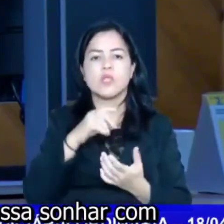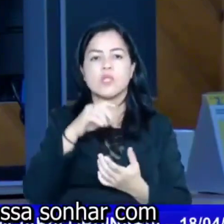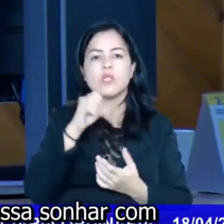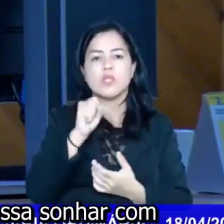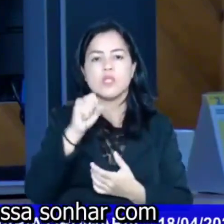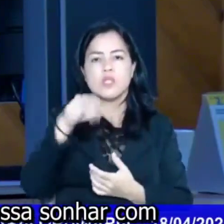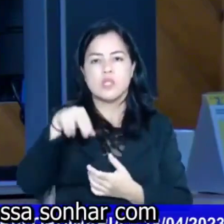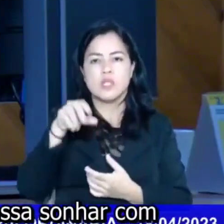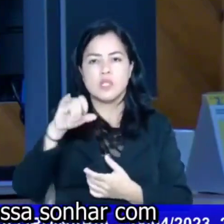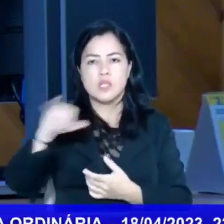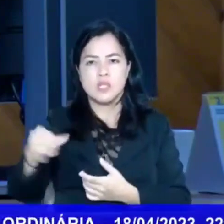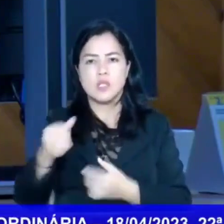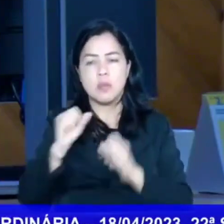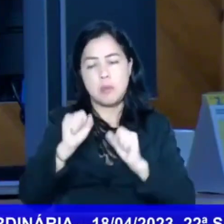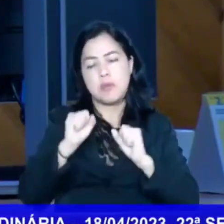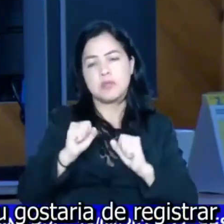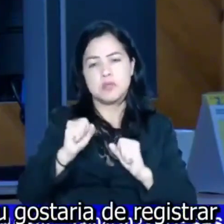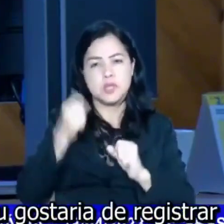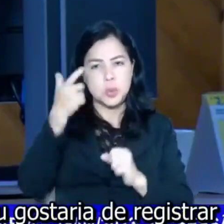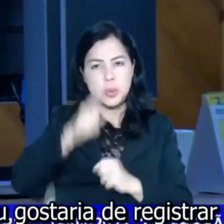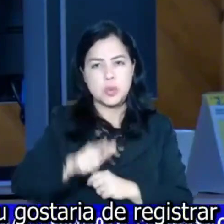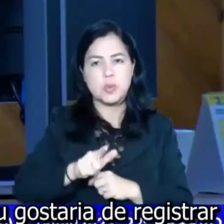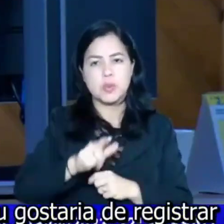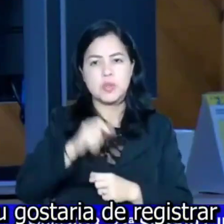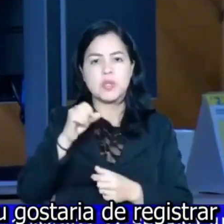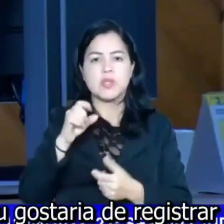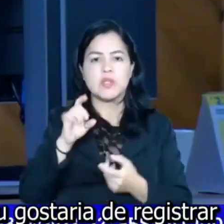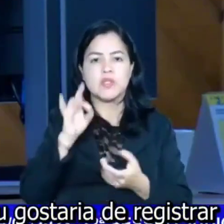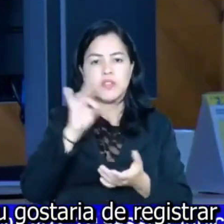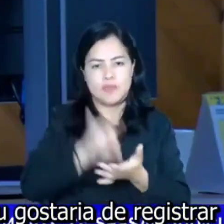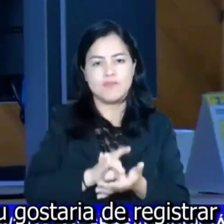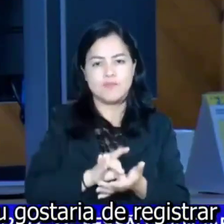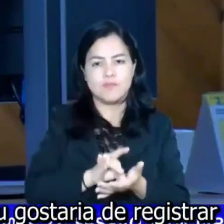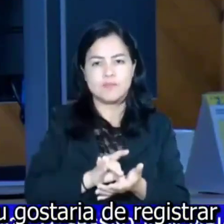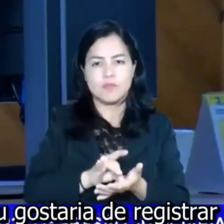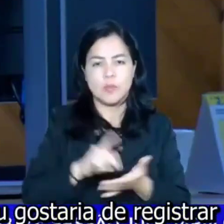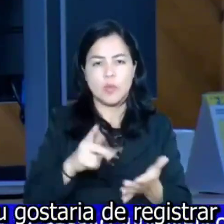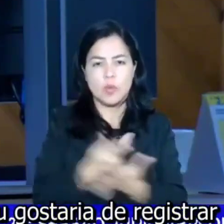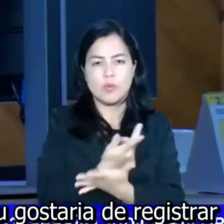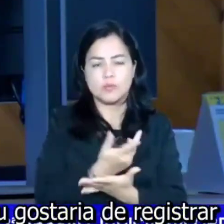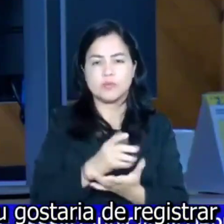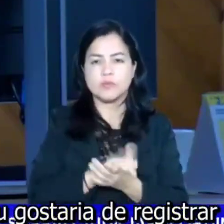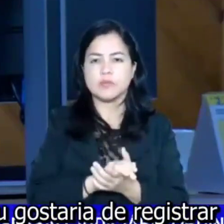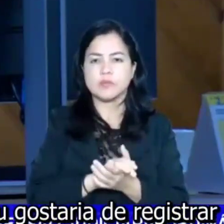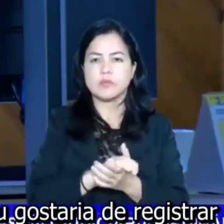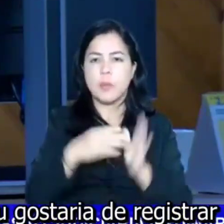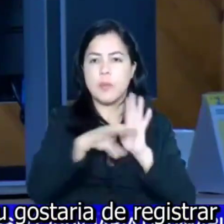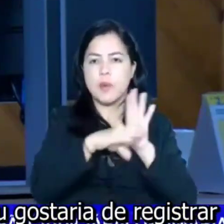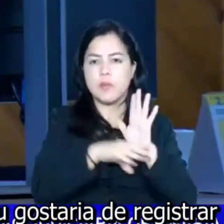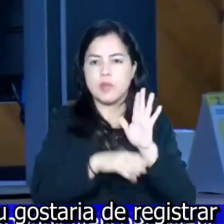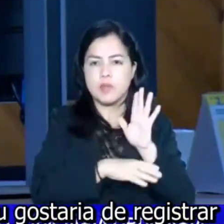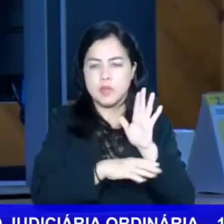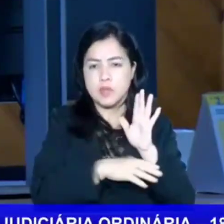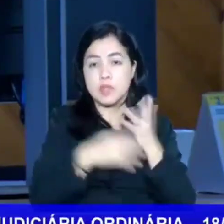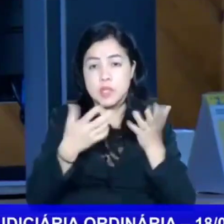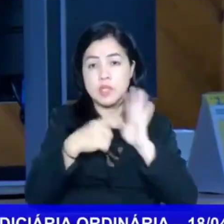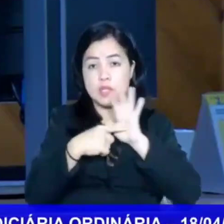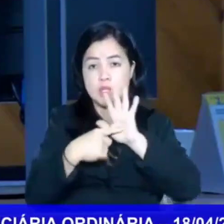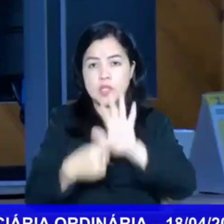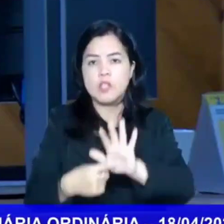possa sonhar com o selo diamante. Então, feitas essas breves considerações, eu gostaria de